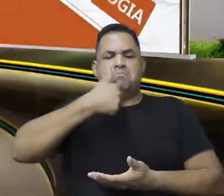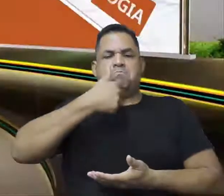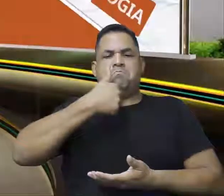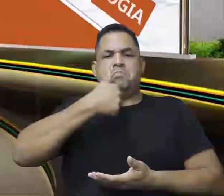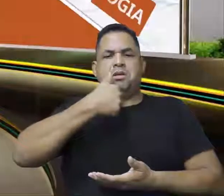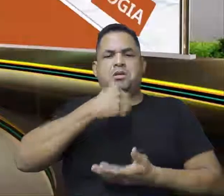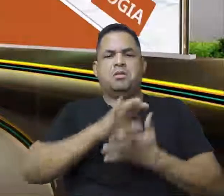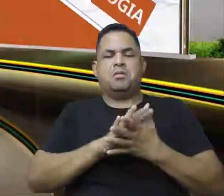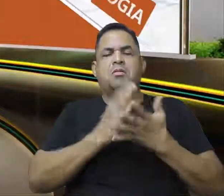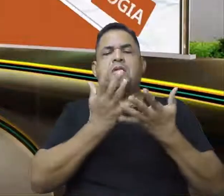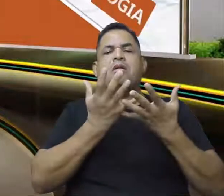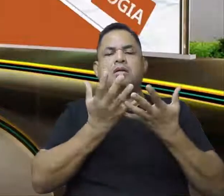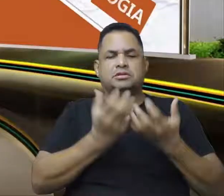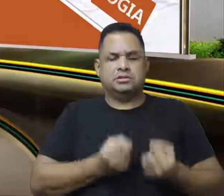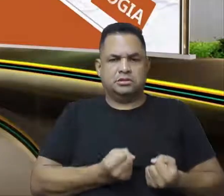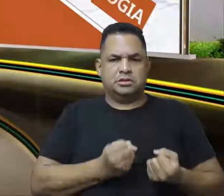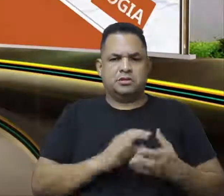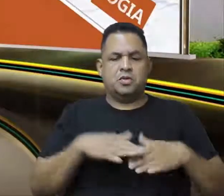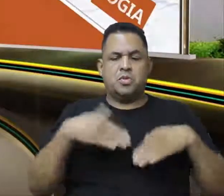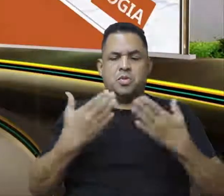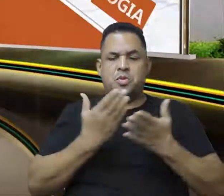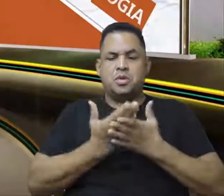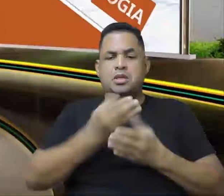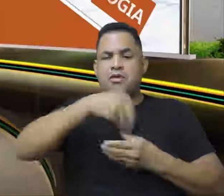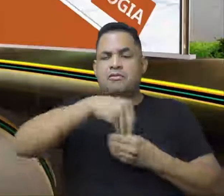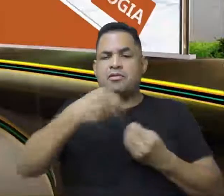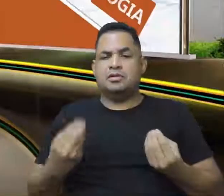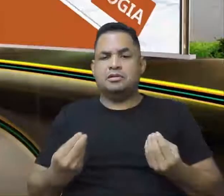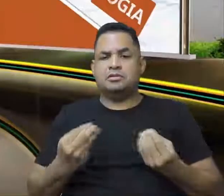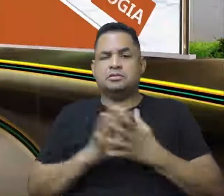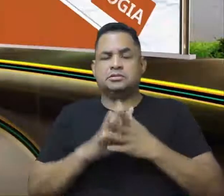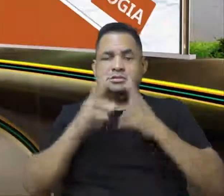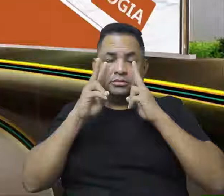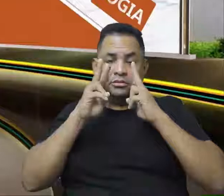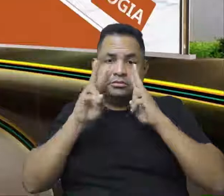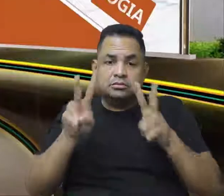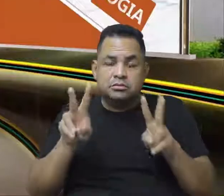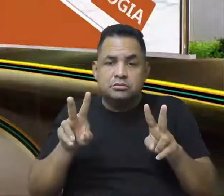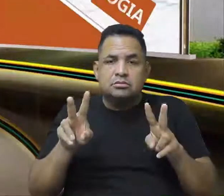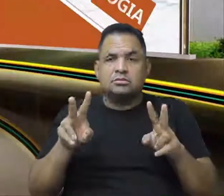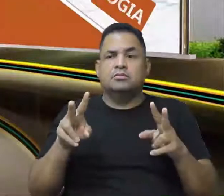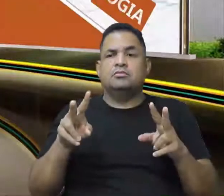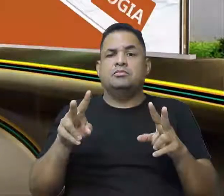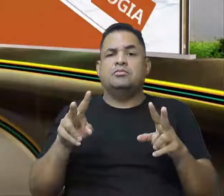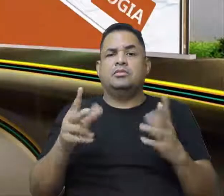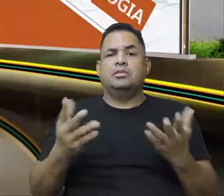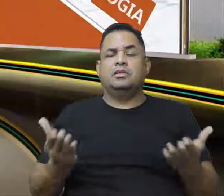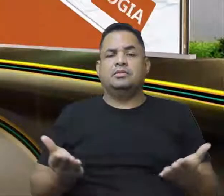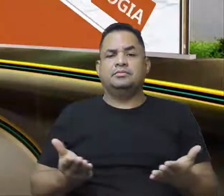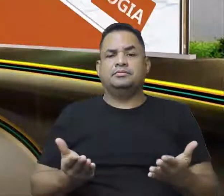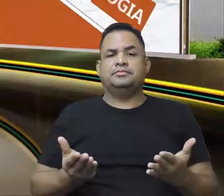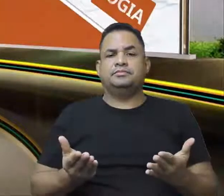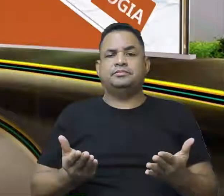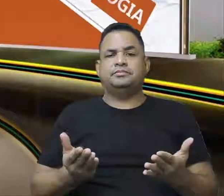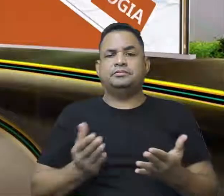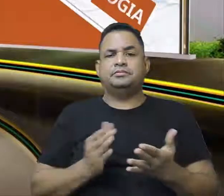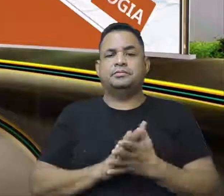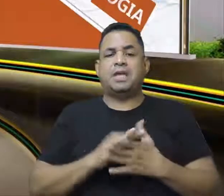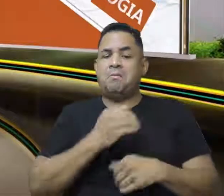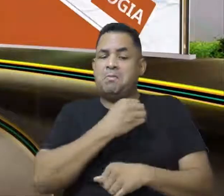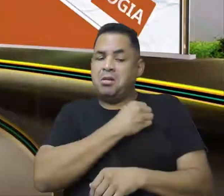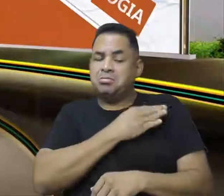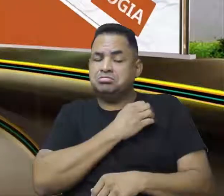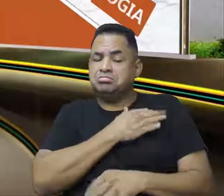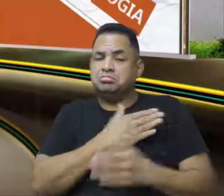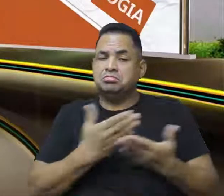E quando você está fora desse padrão, você vai ser visto de uma forma muito